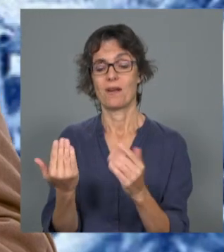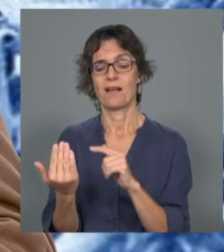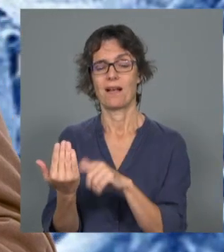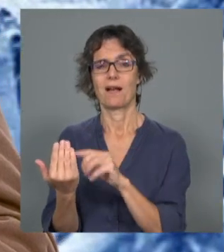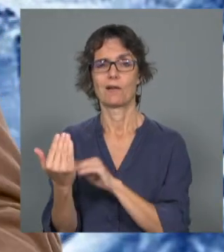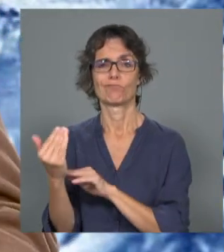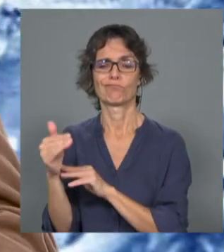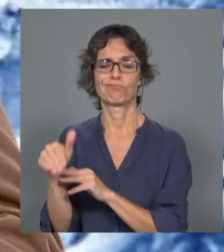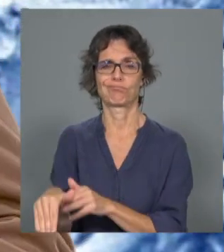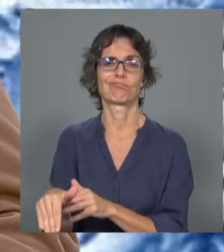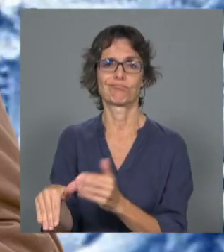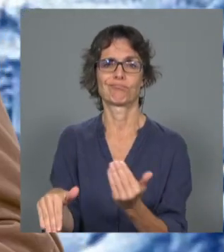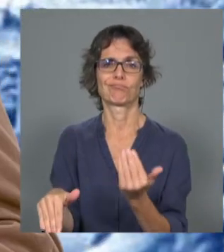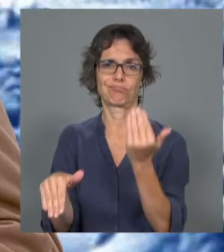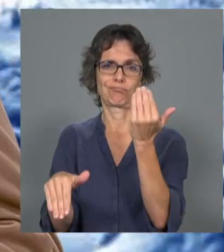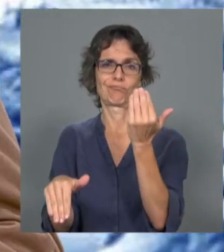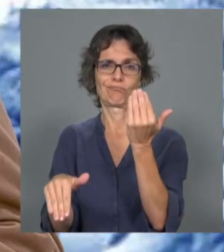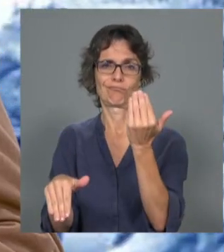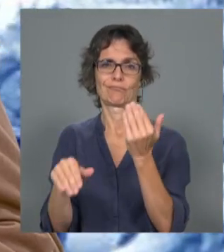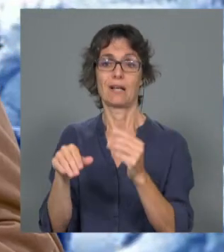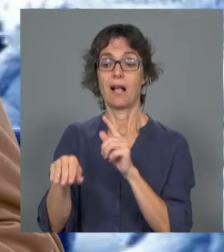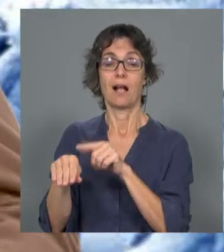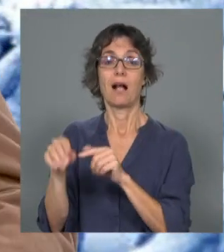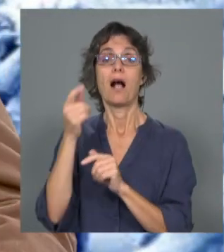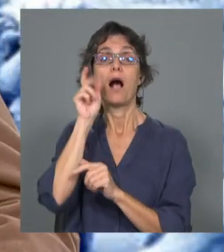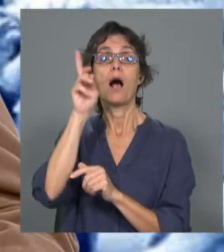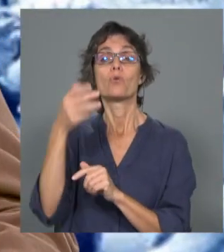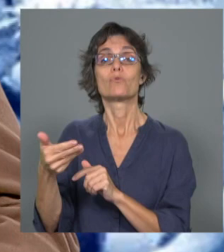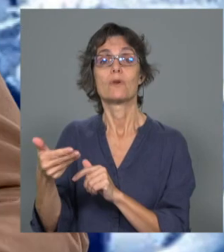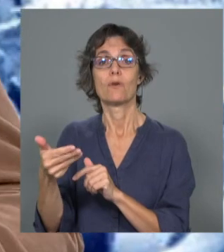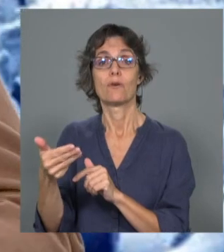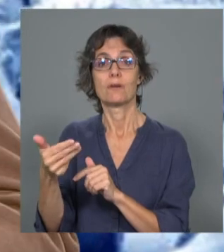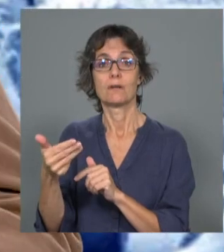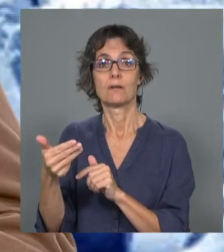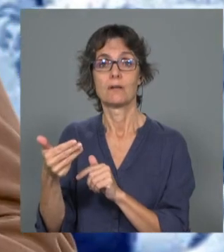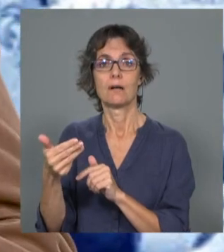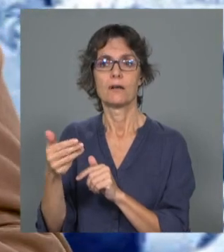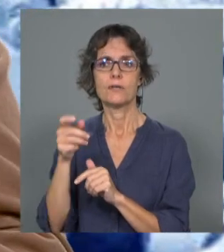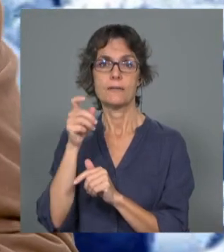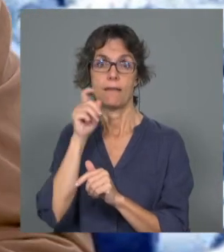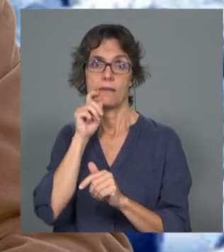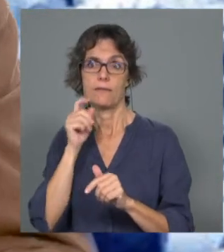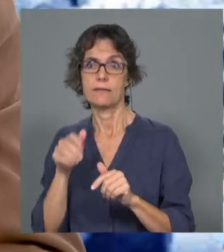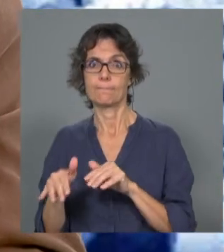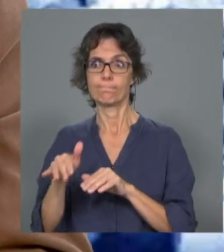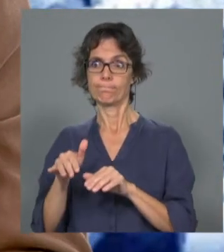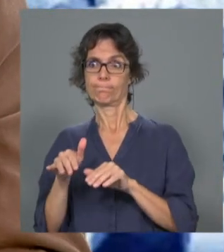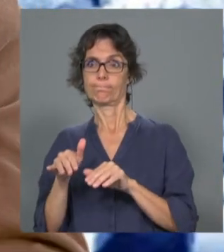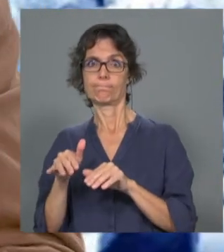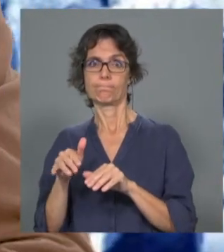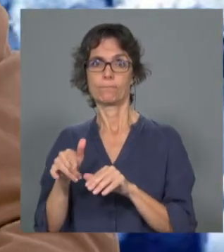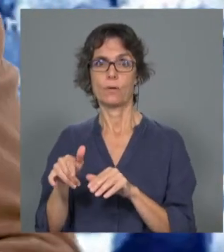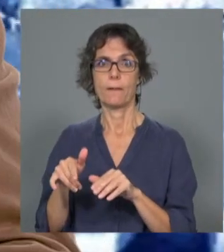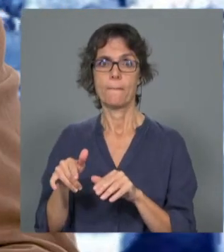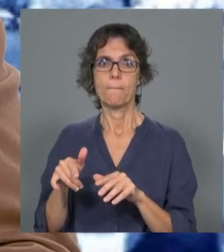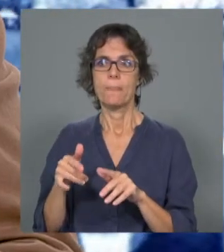a estratégias defensivas. A primeira é a mobilização, que vai passar em muitos 100 mil, não é?